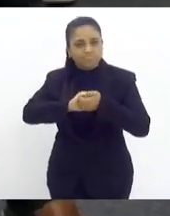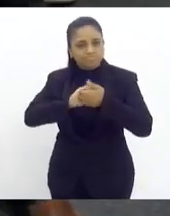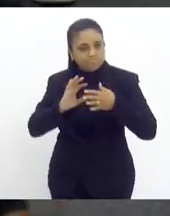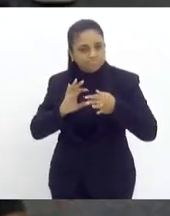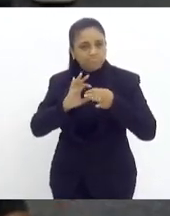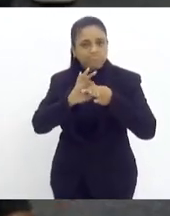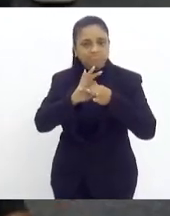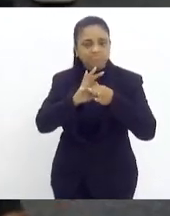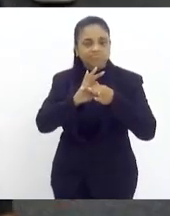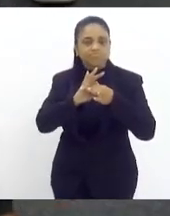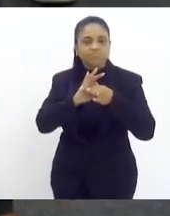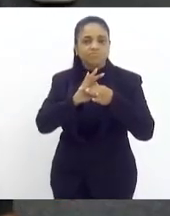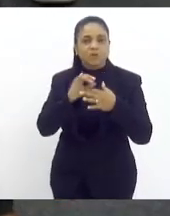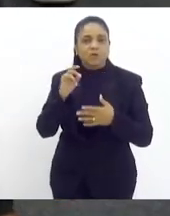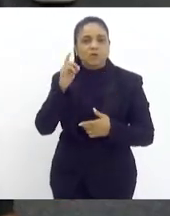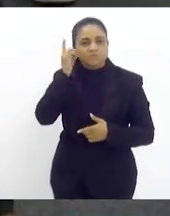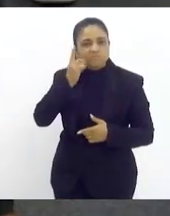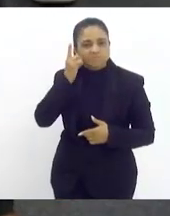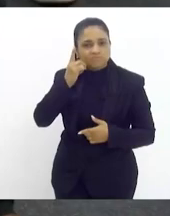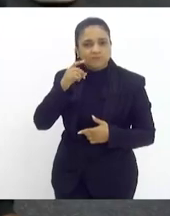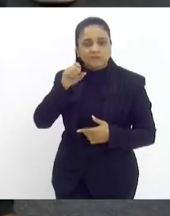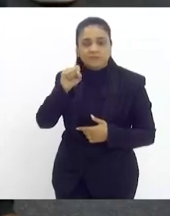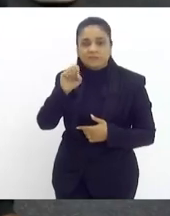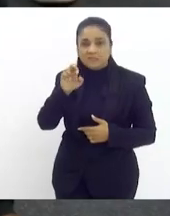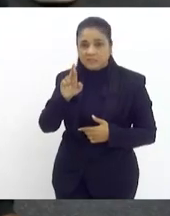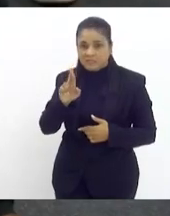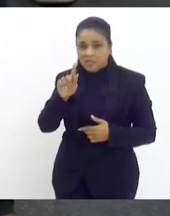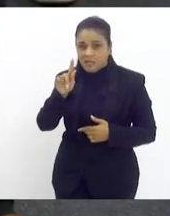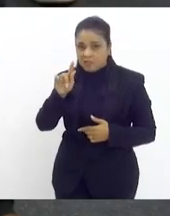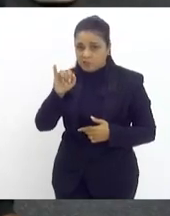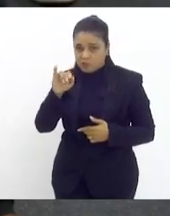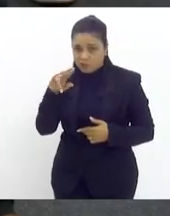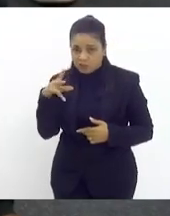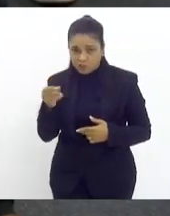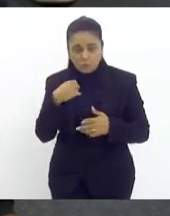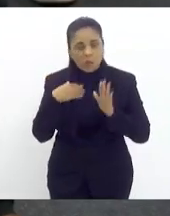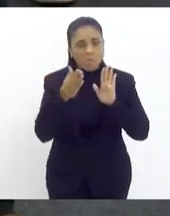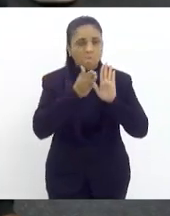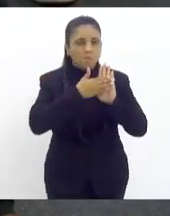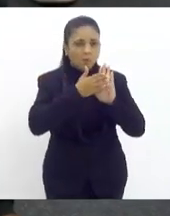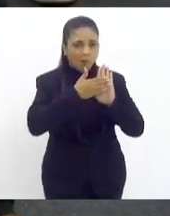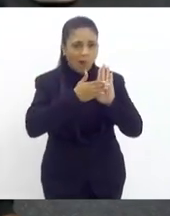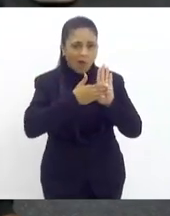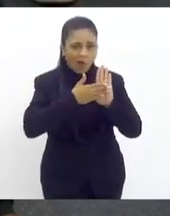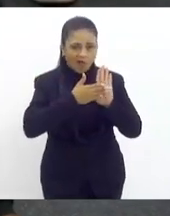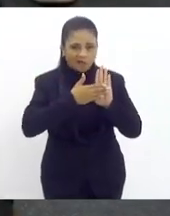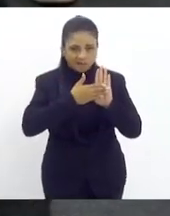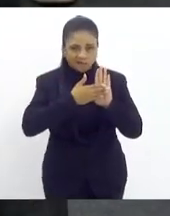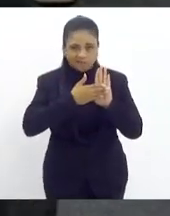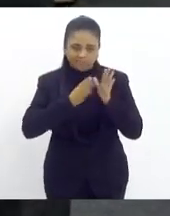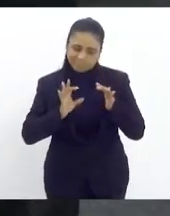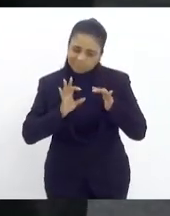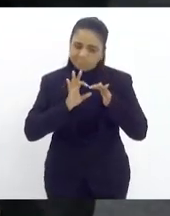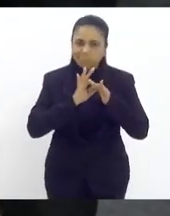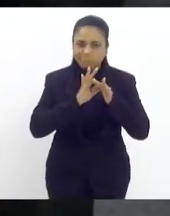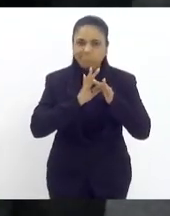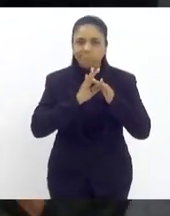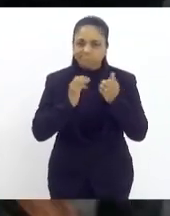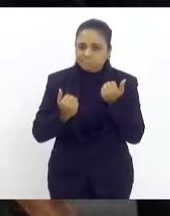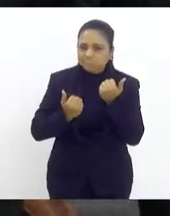Professor Serginho nessa sua proposta senhor presidente